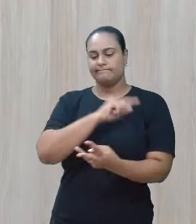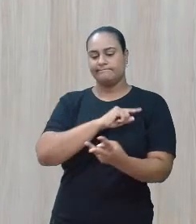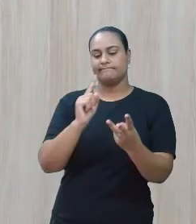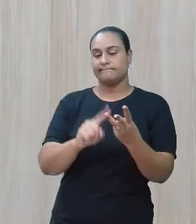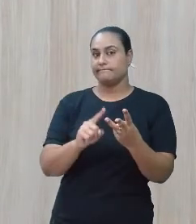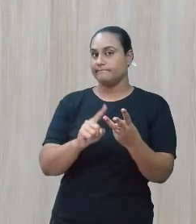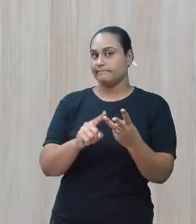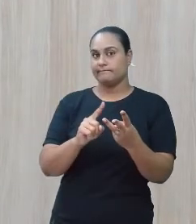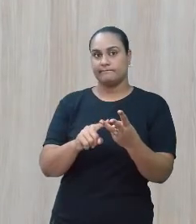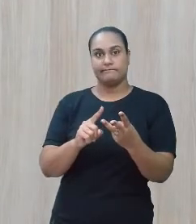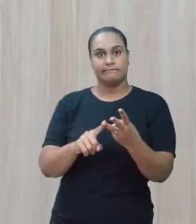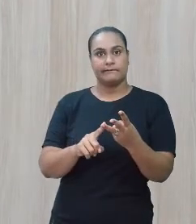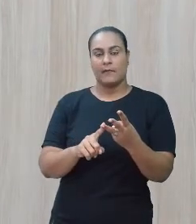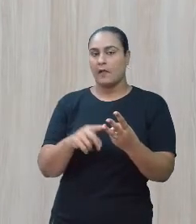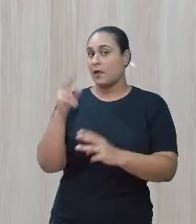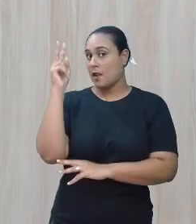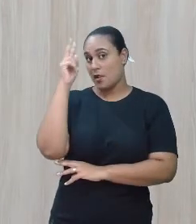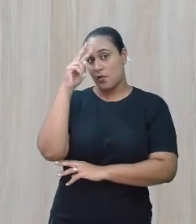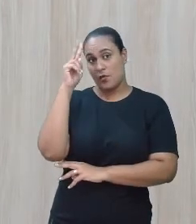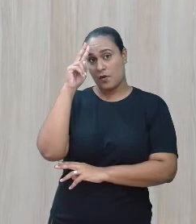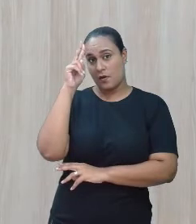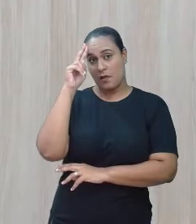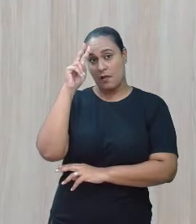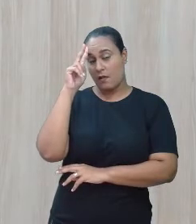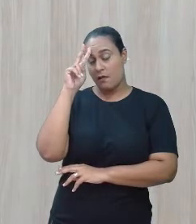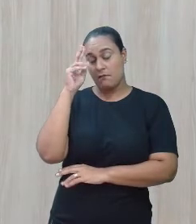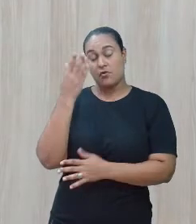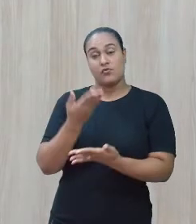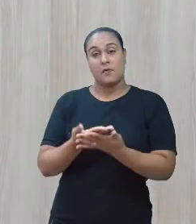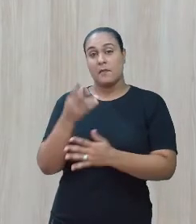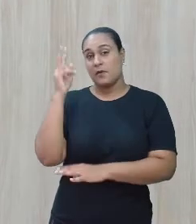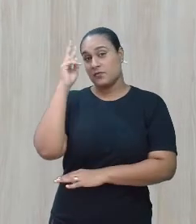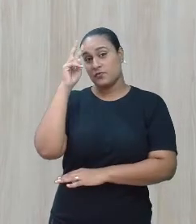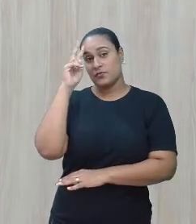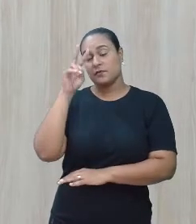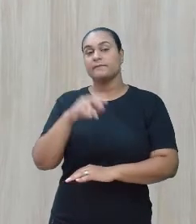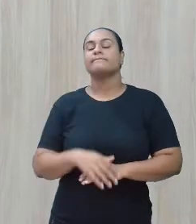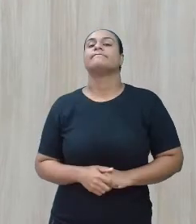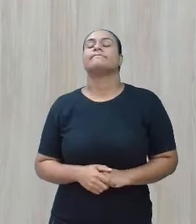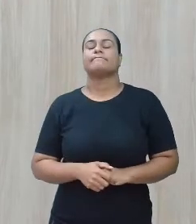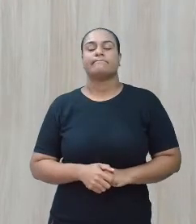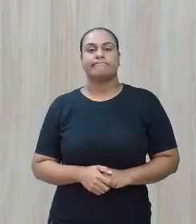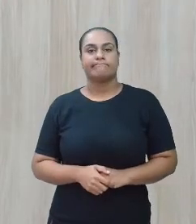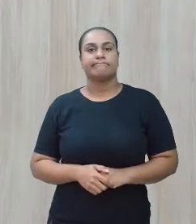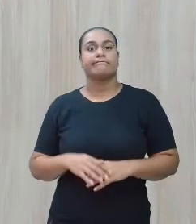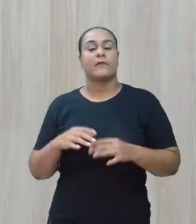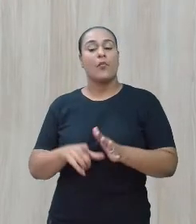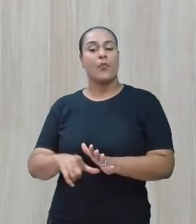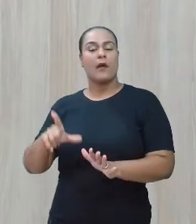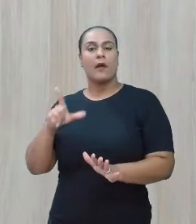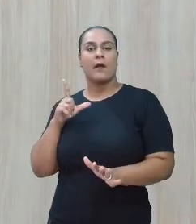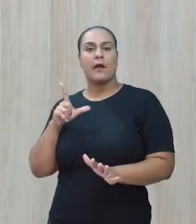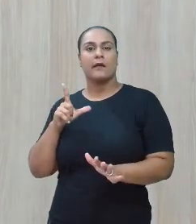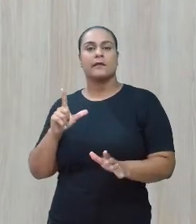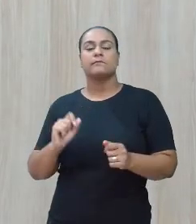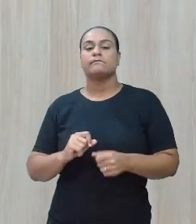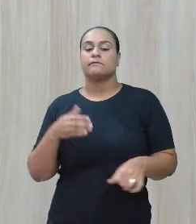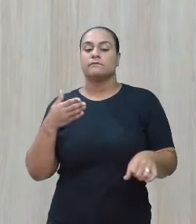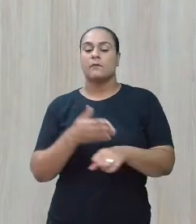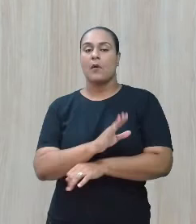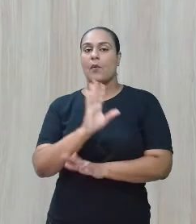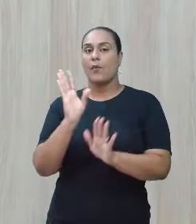que não se lembram, viram, mas não se lembram. E aí eu gostaria, antes de entrarmos no